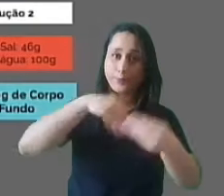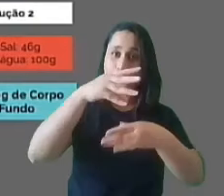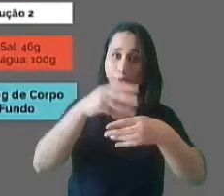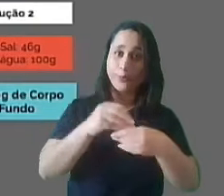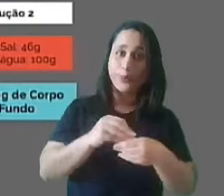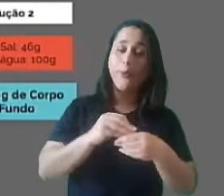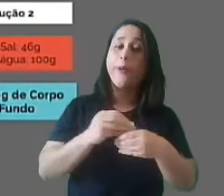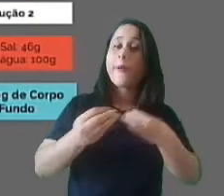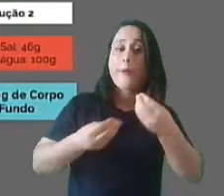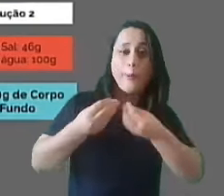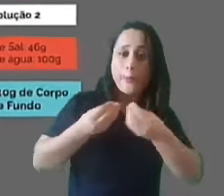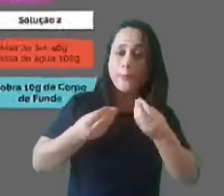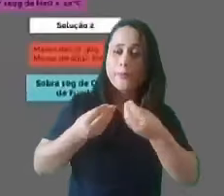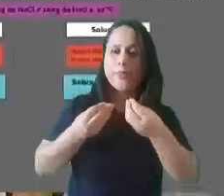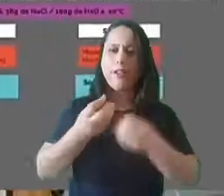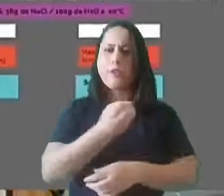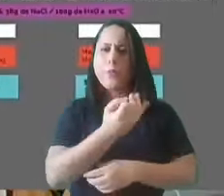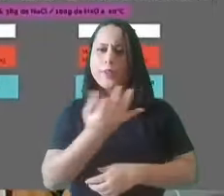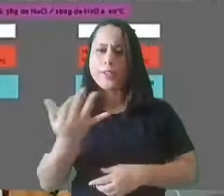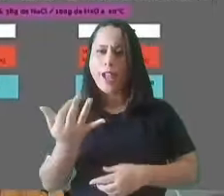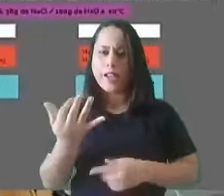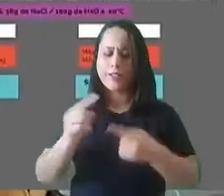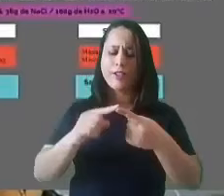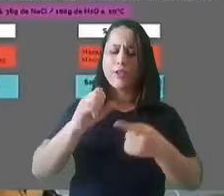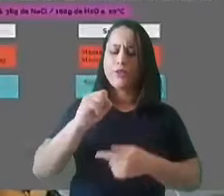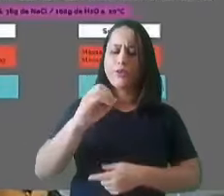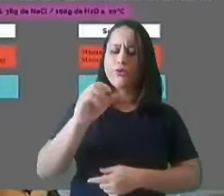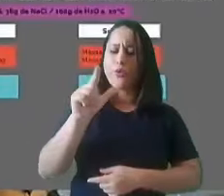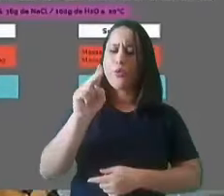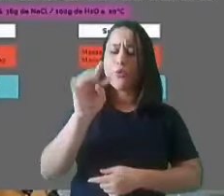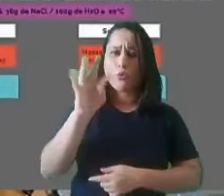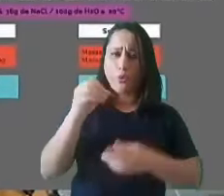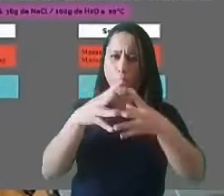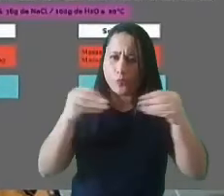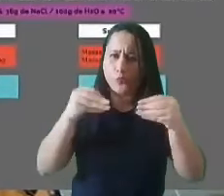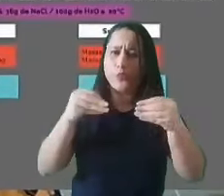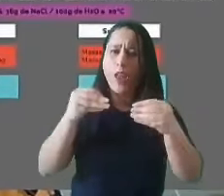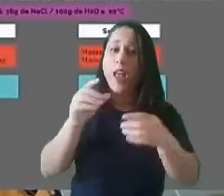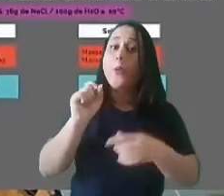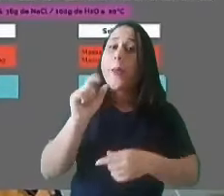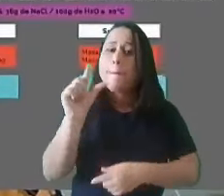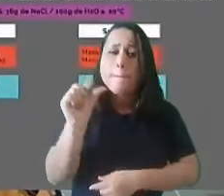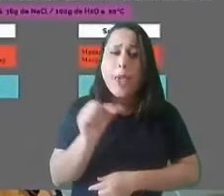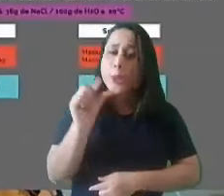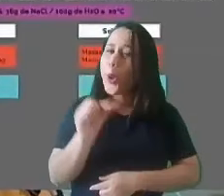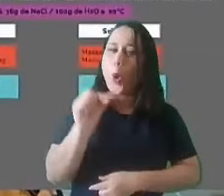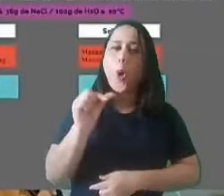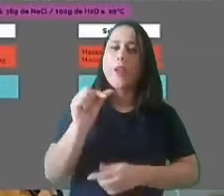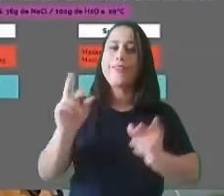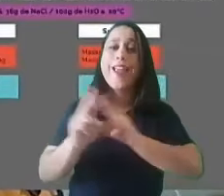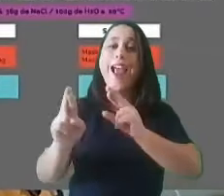dissolução do soluto. A solução insaturada é